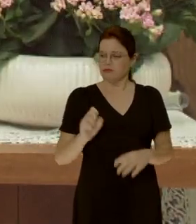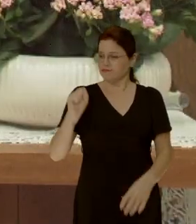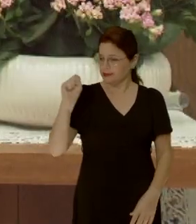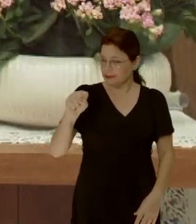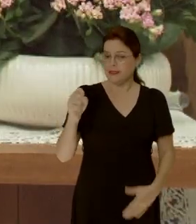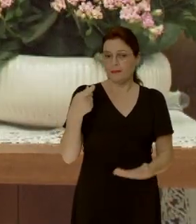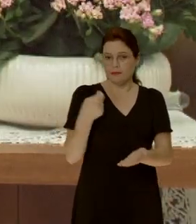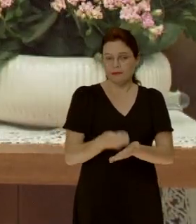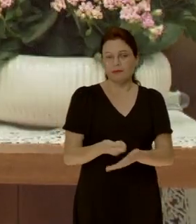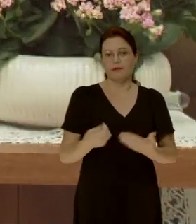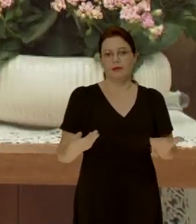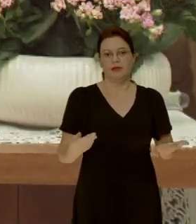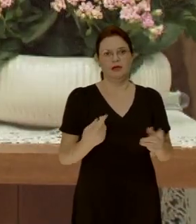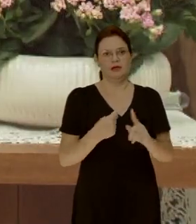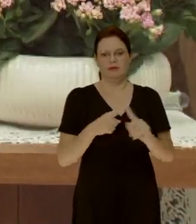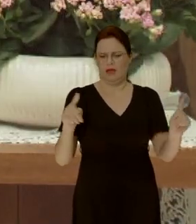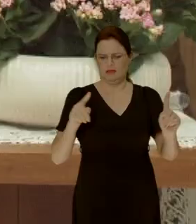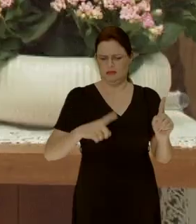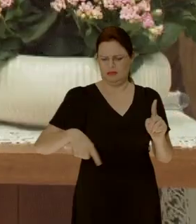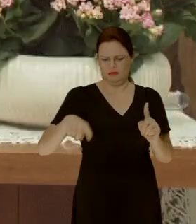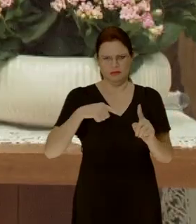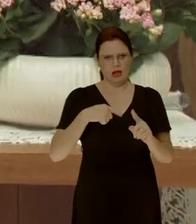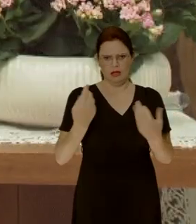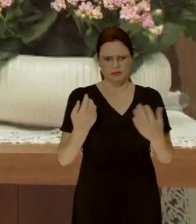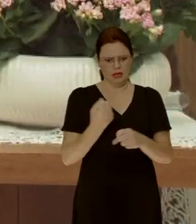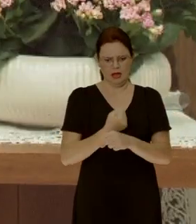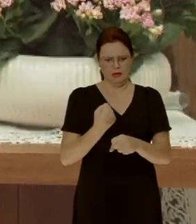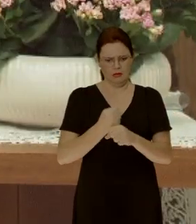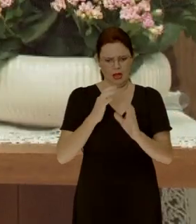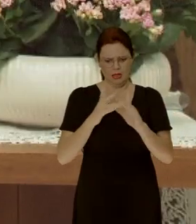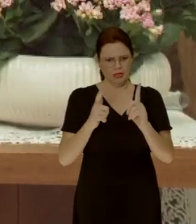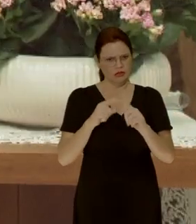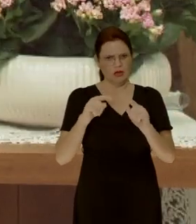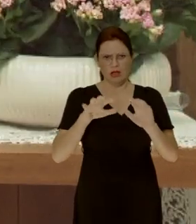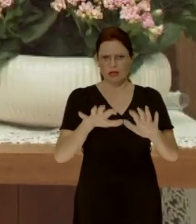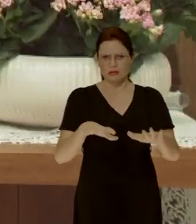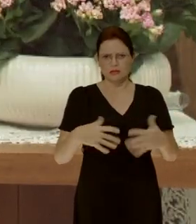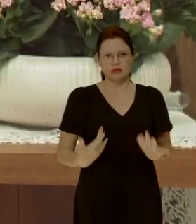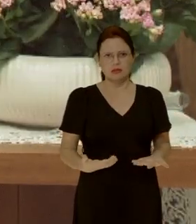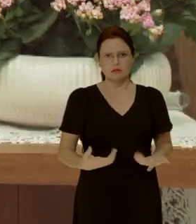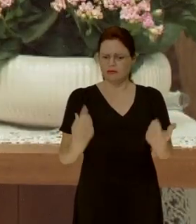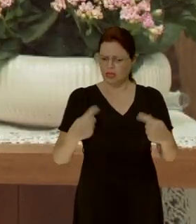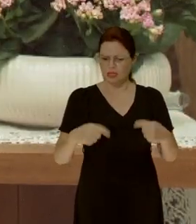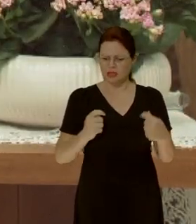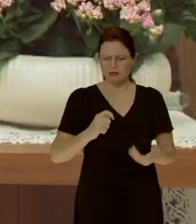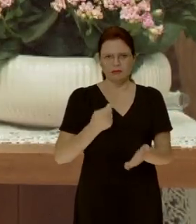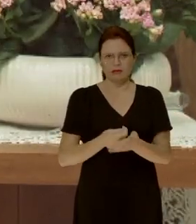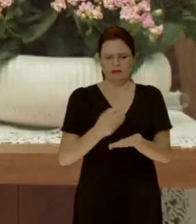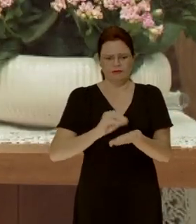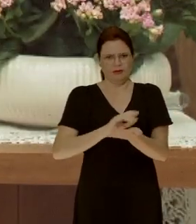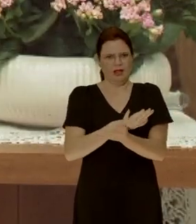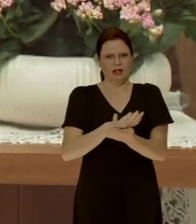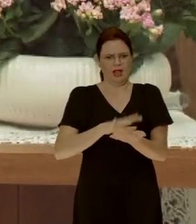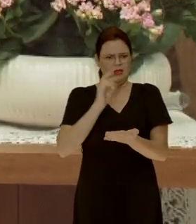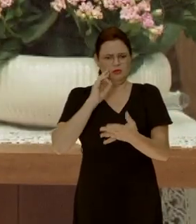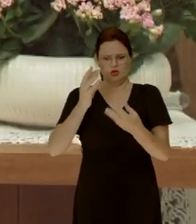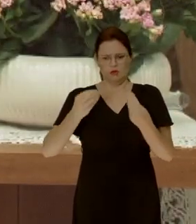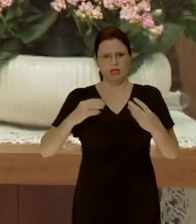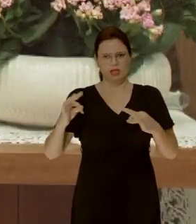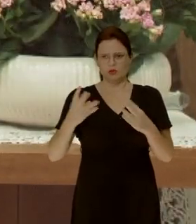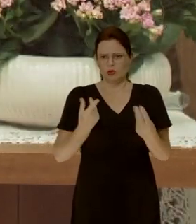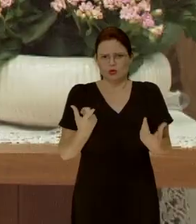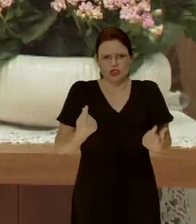Mas a obra é para isso mesmo. A obra do Espírito não falta nada.